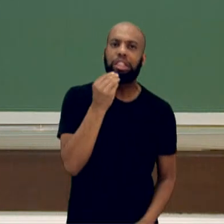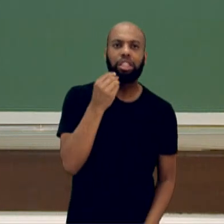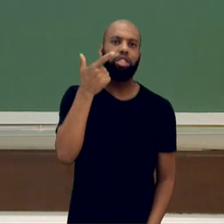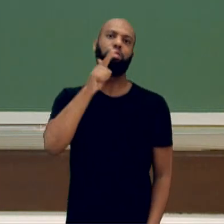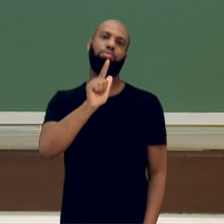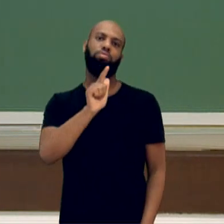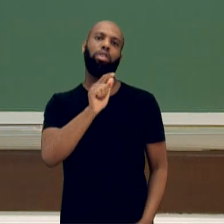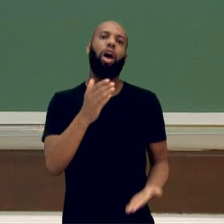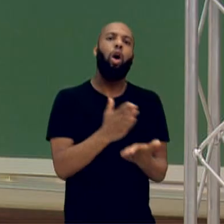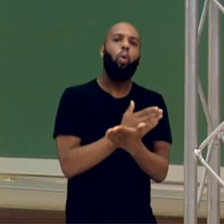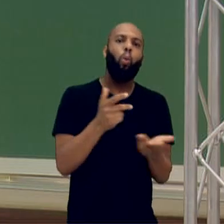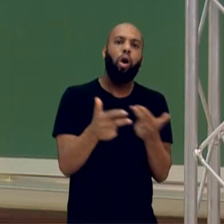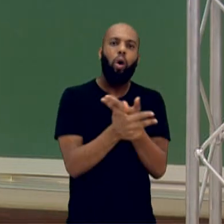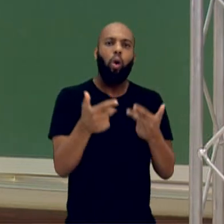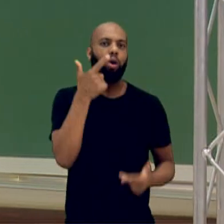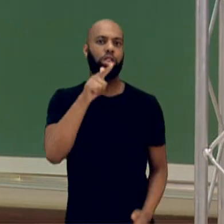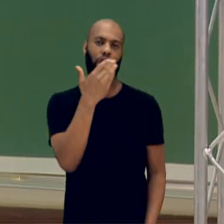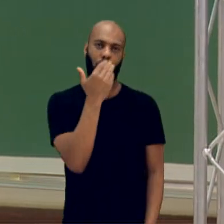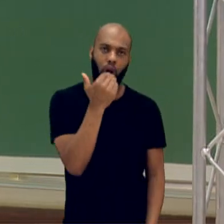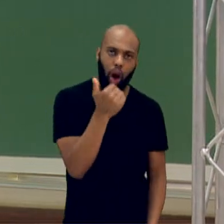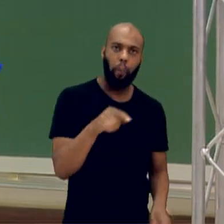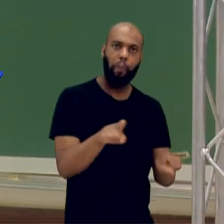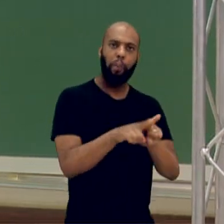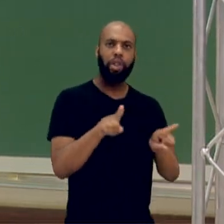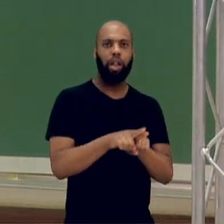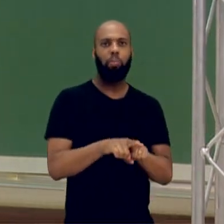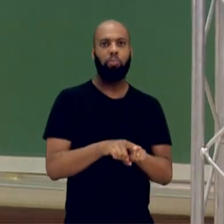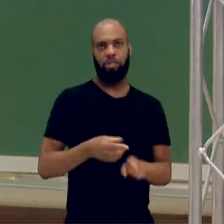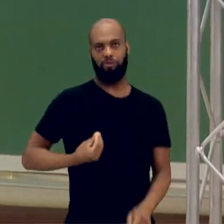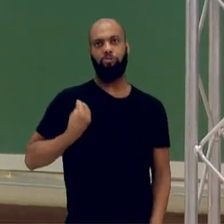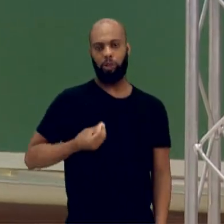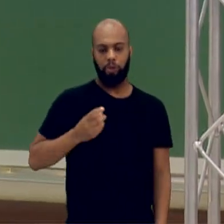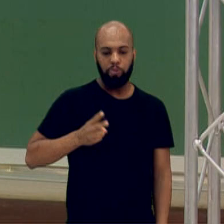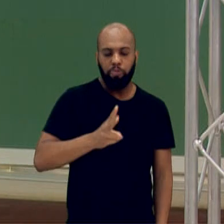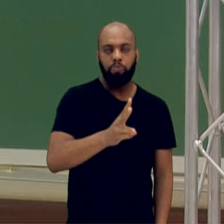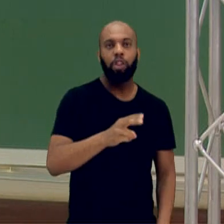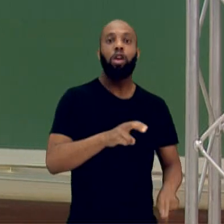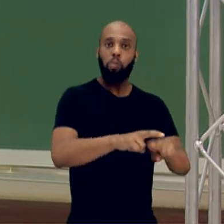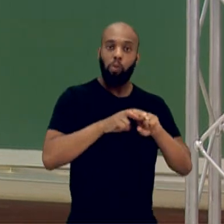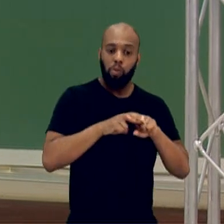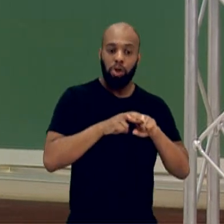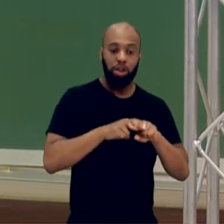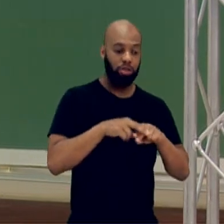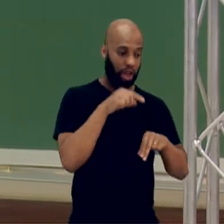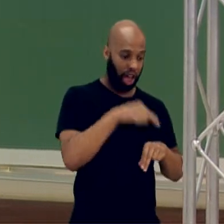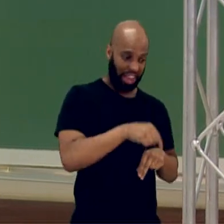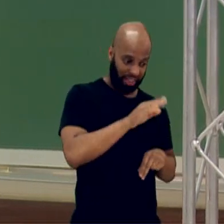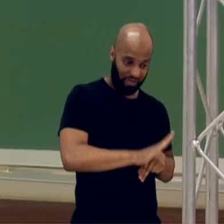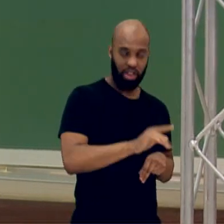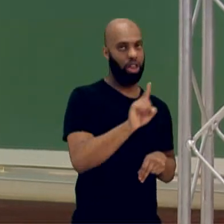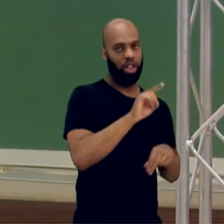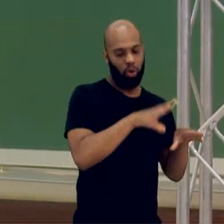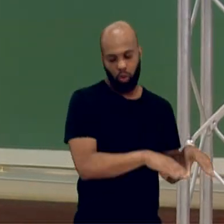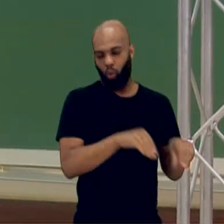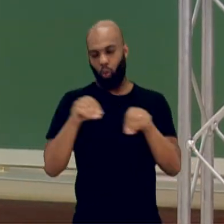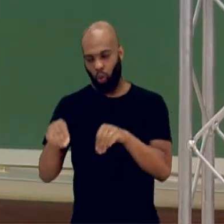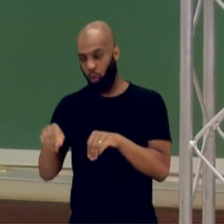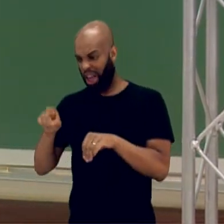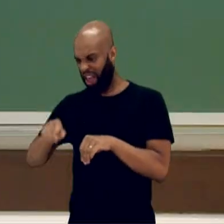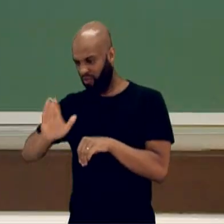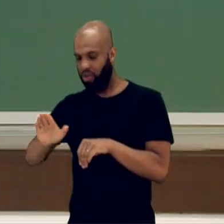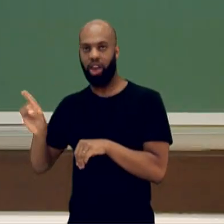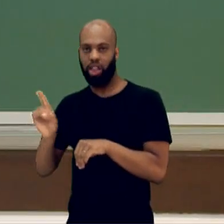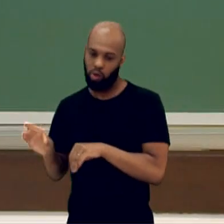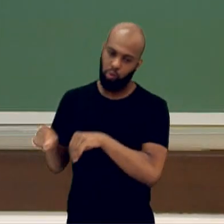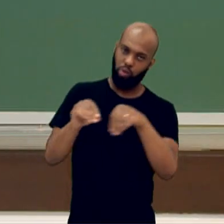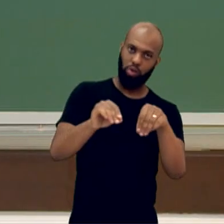algum recurso que eles pudessem se alimentar e pudessem se manter. Por isso eles iam mudando de lugar, não tinham um ponto